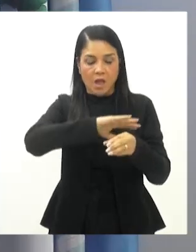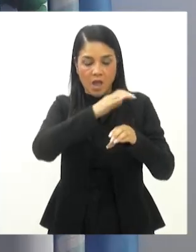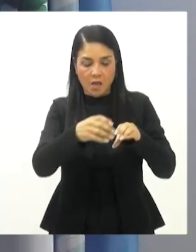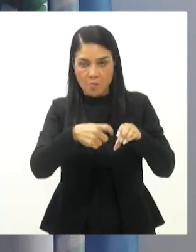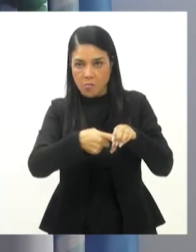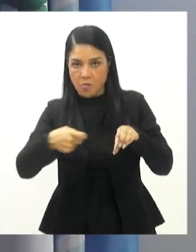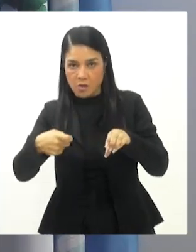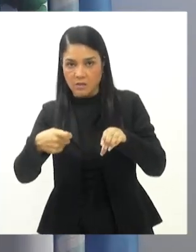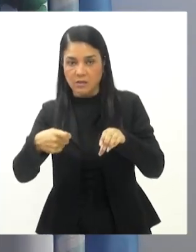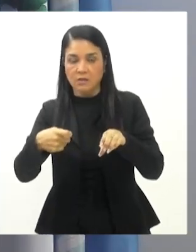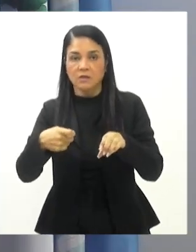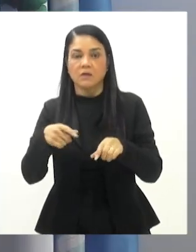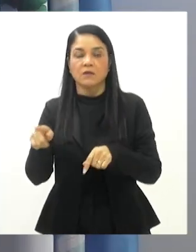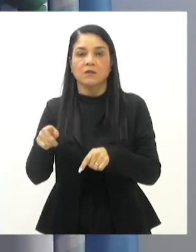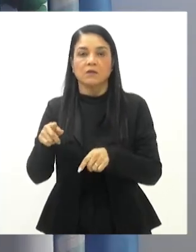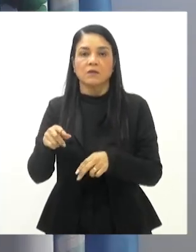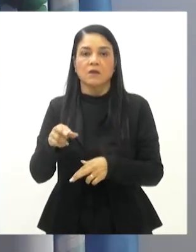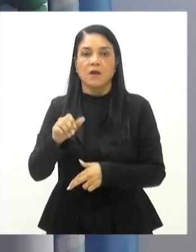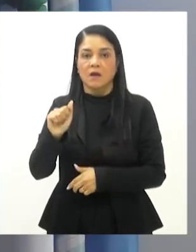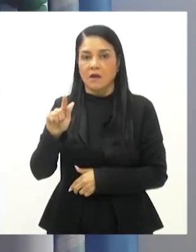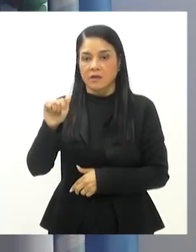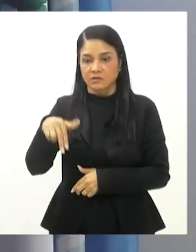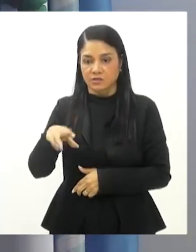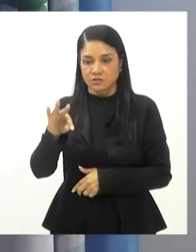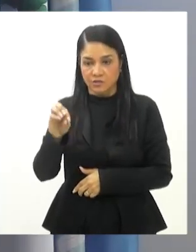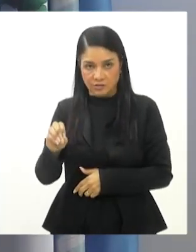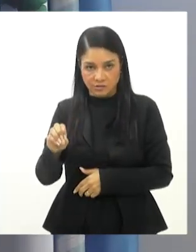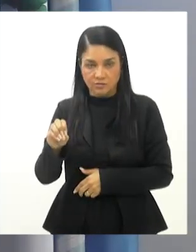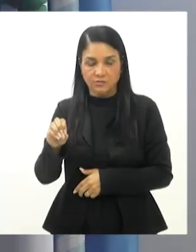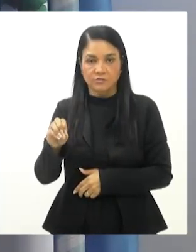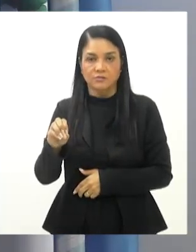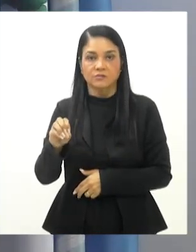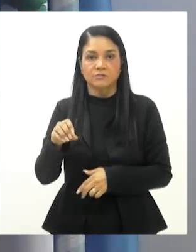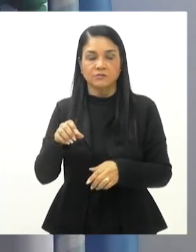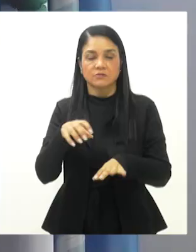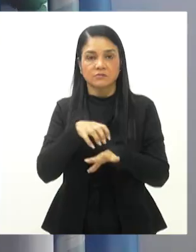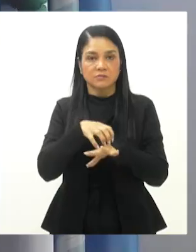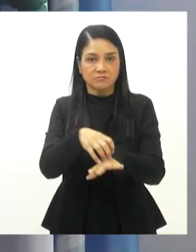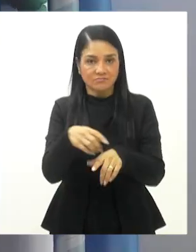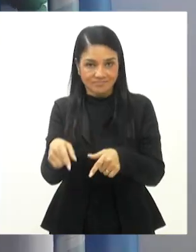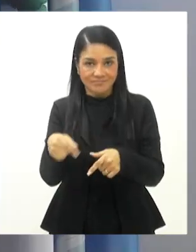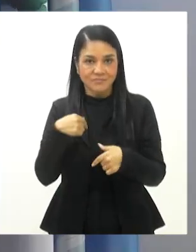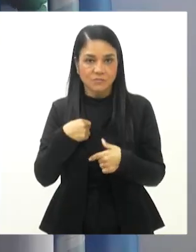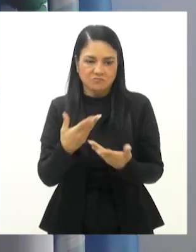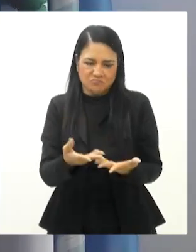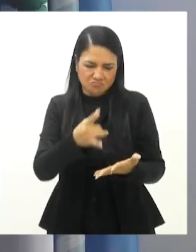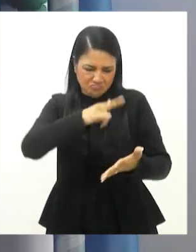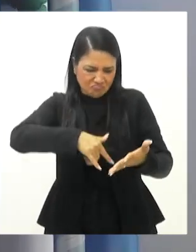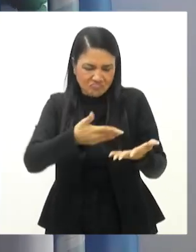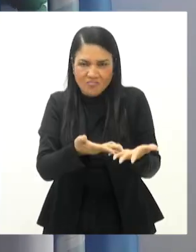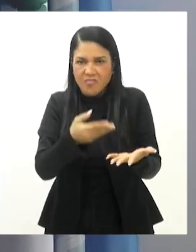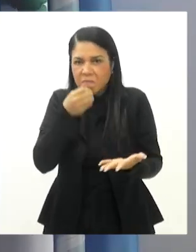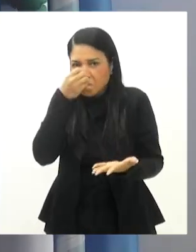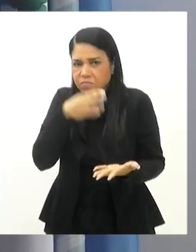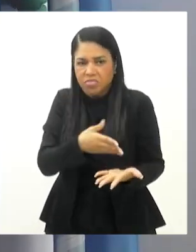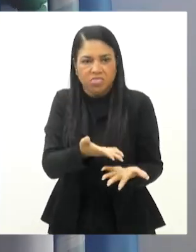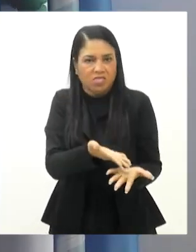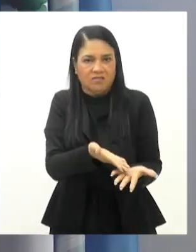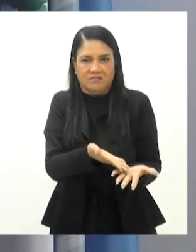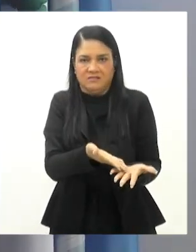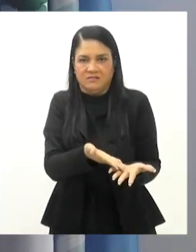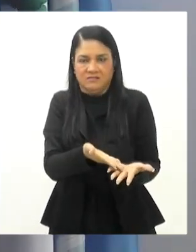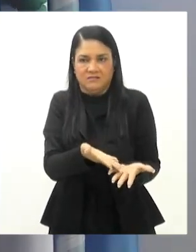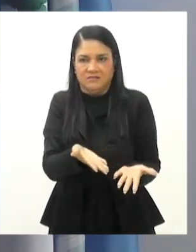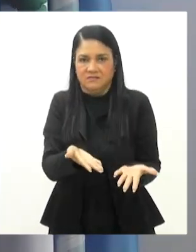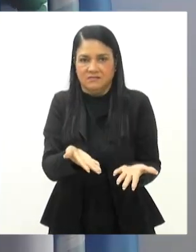trânsito. É esse lixo, é essa imundície que a Prefeitura de Petrópolis apresentou para a gente. Então, óbvio que nós temos que nos